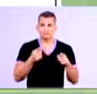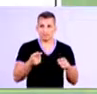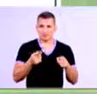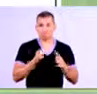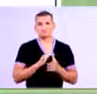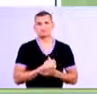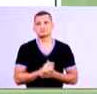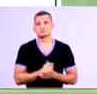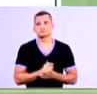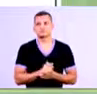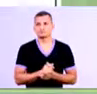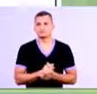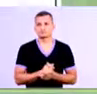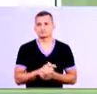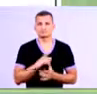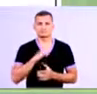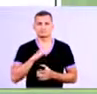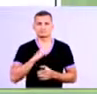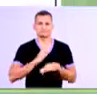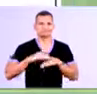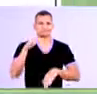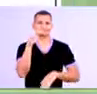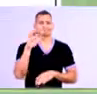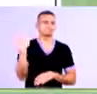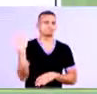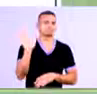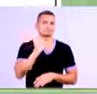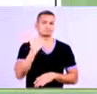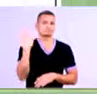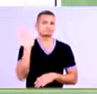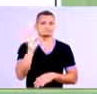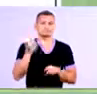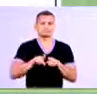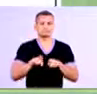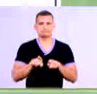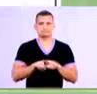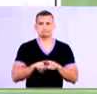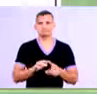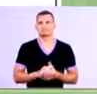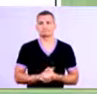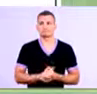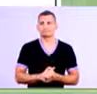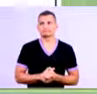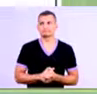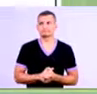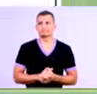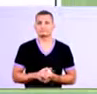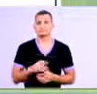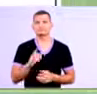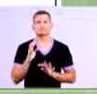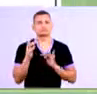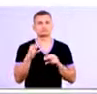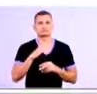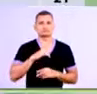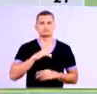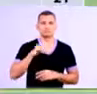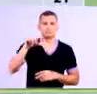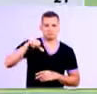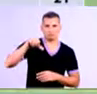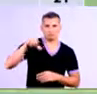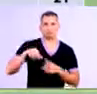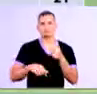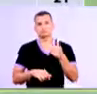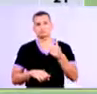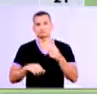contrapartida ela tem um alto custo, tá? Tudo sempre assim, vantagens e desvantagens.